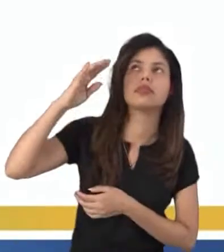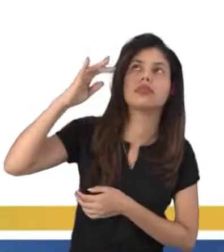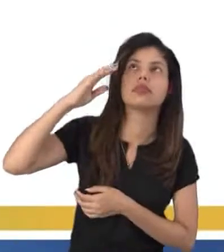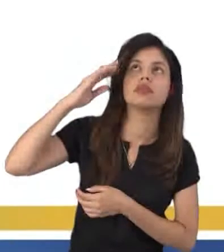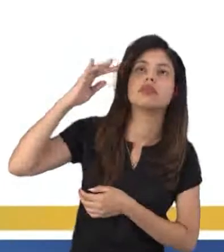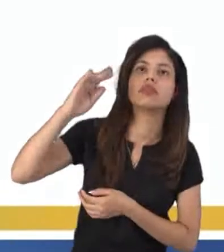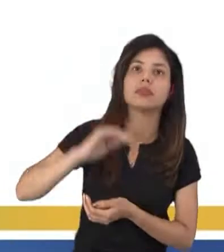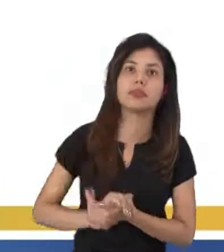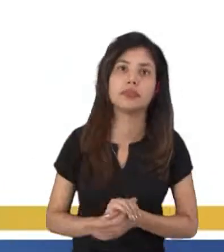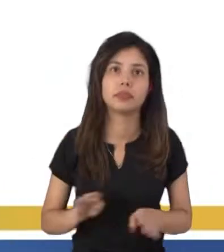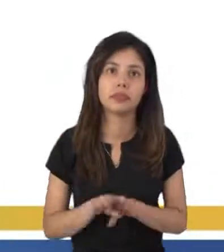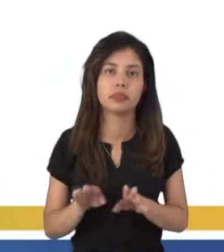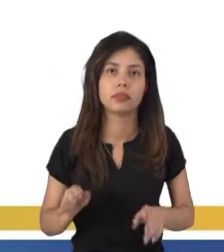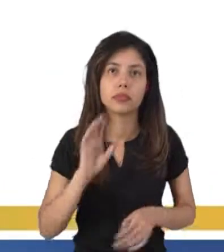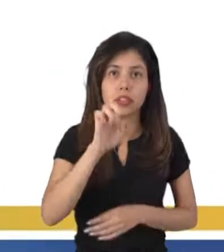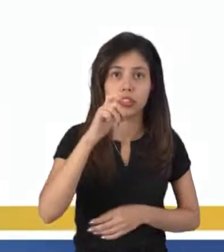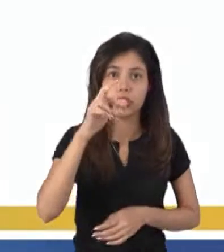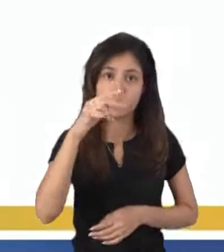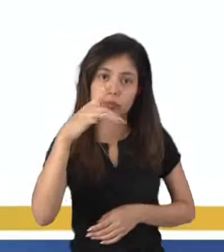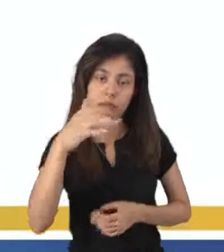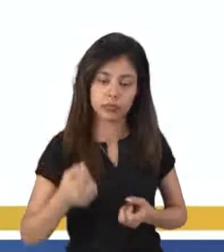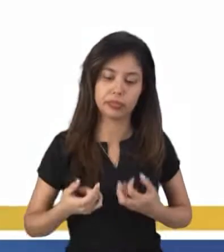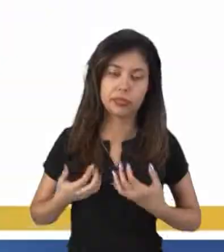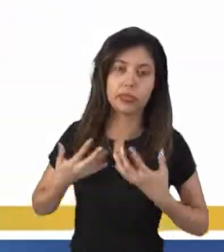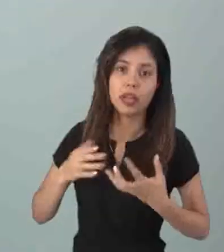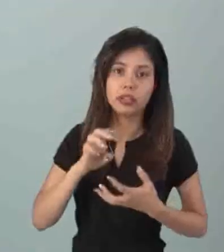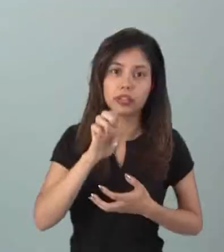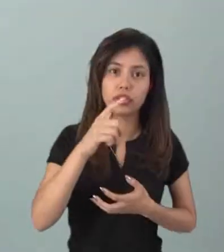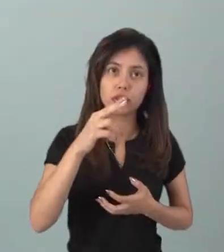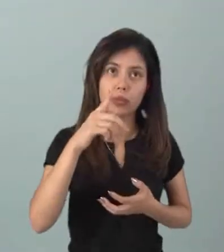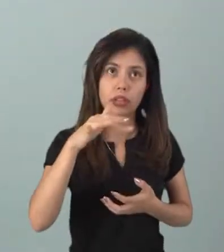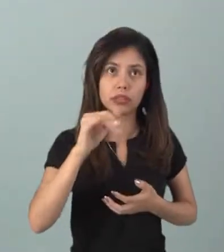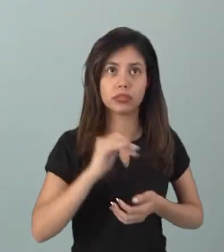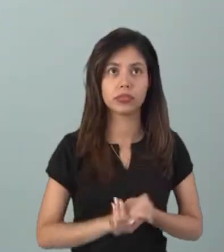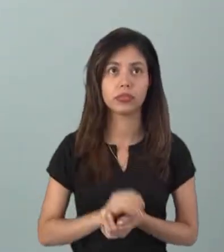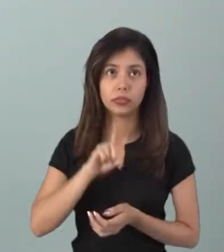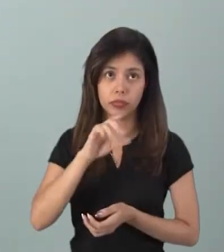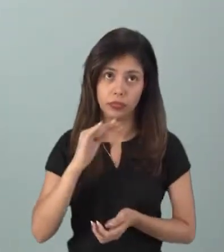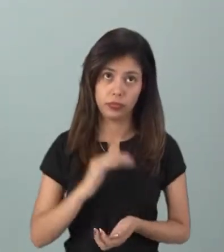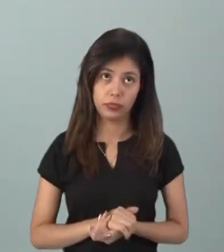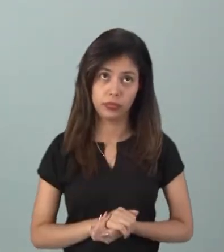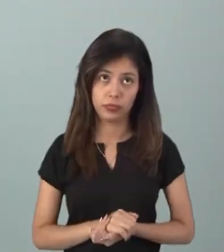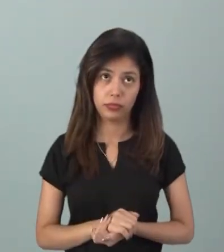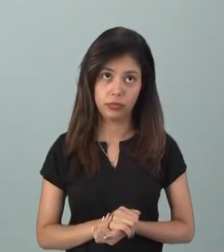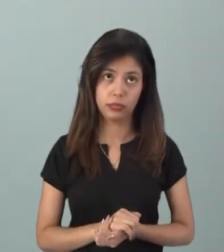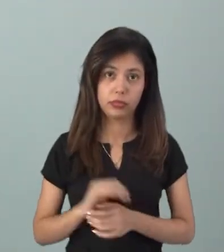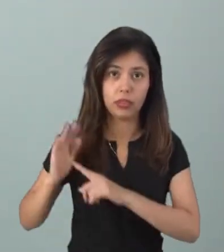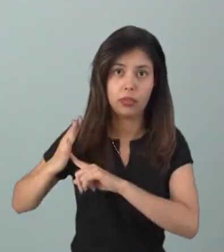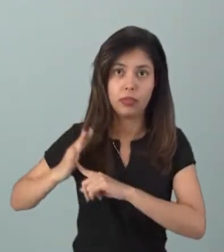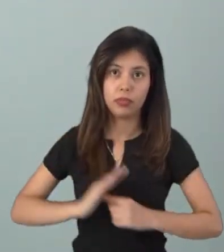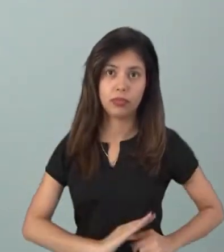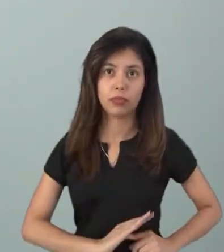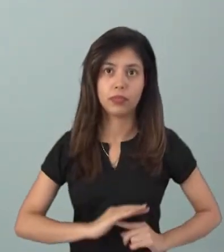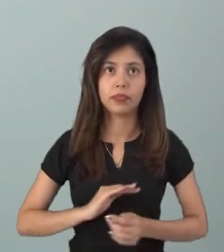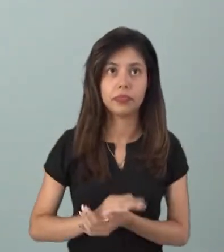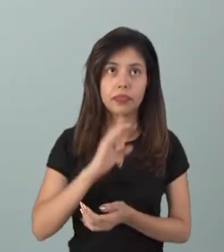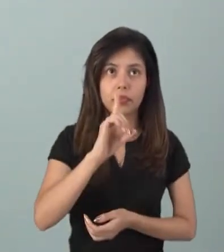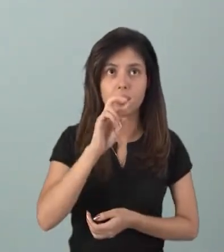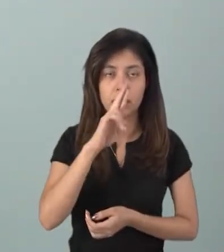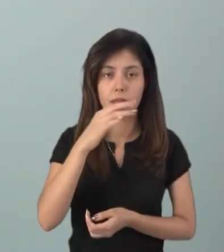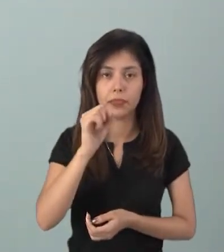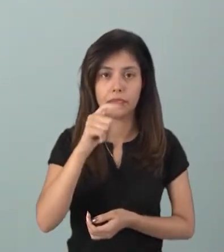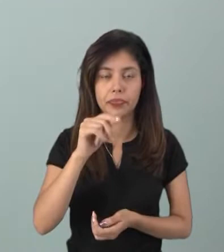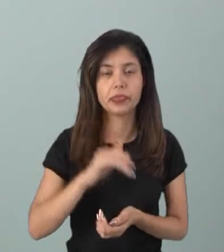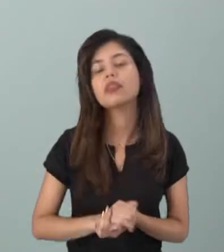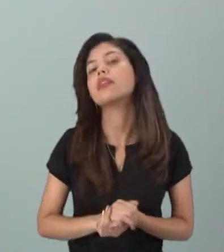também como estimulantes. Vamos começar entendendo aí pelas drogas classificadas como depressoras, né? Que são aquelas